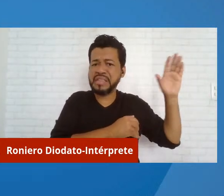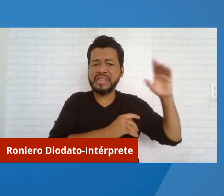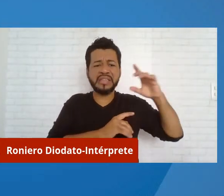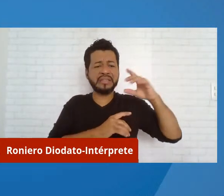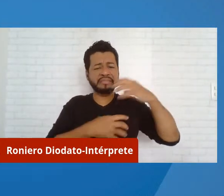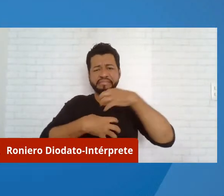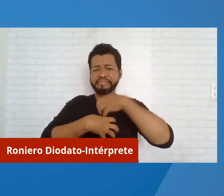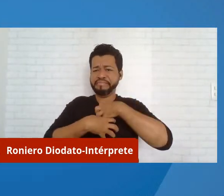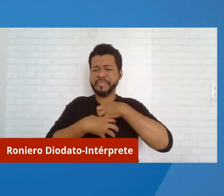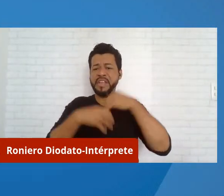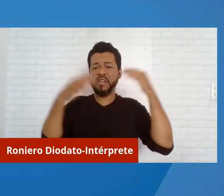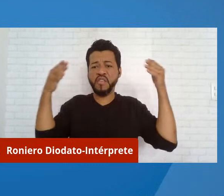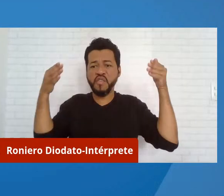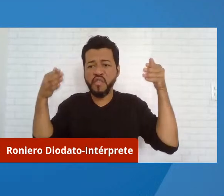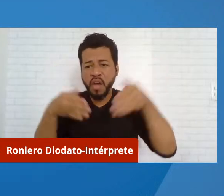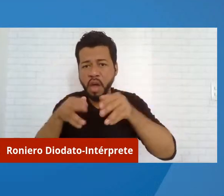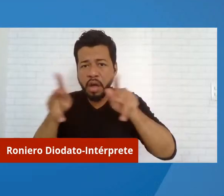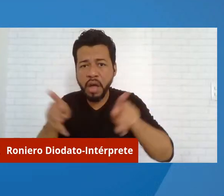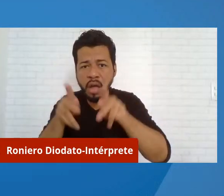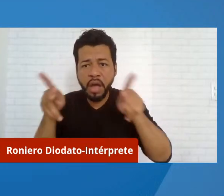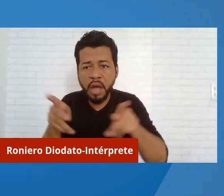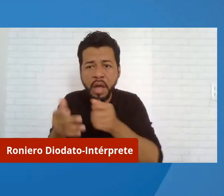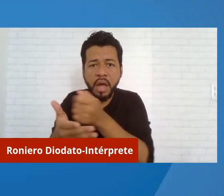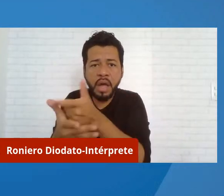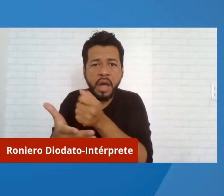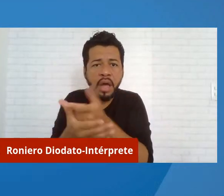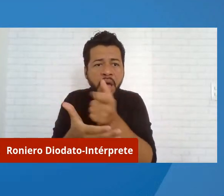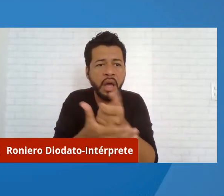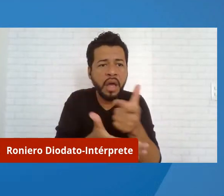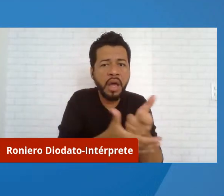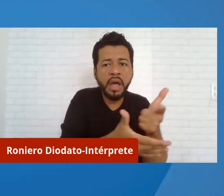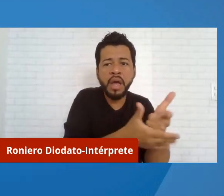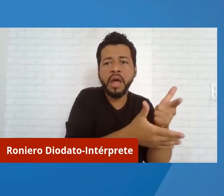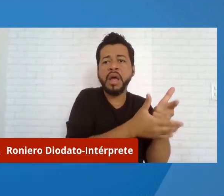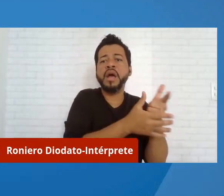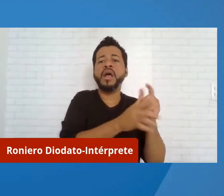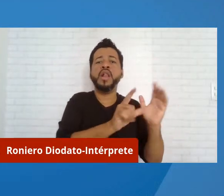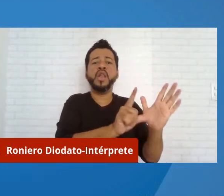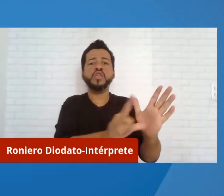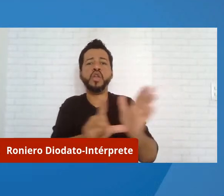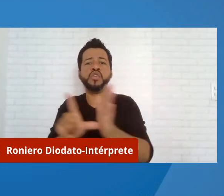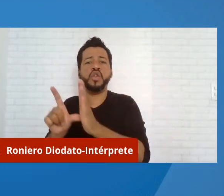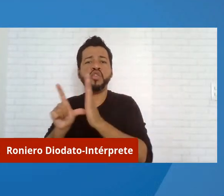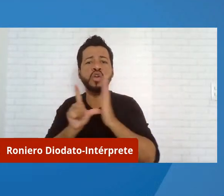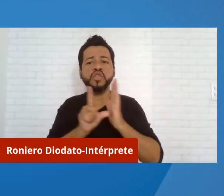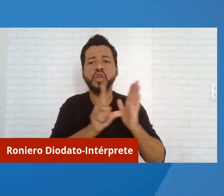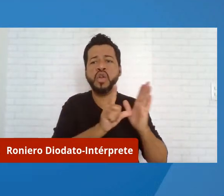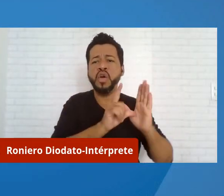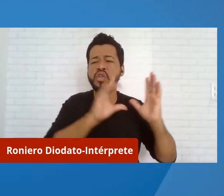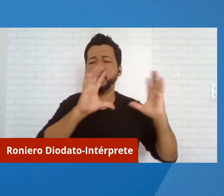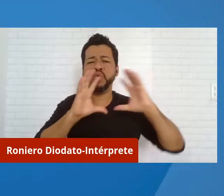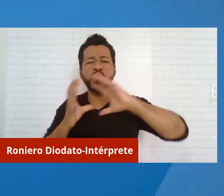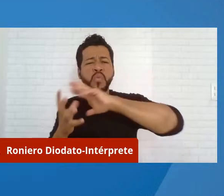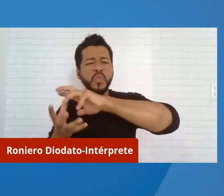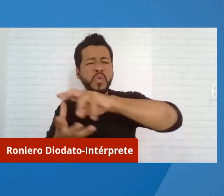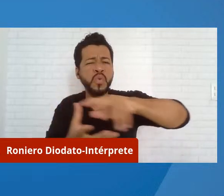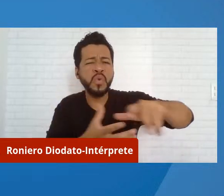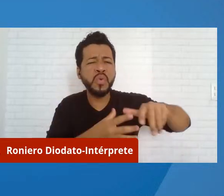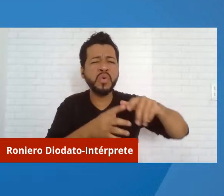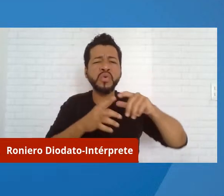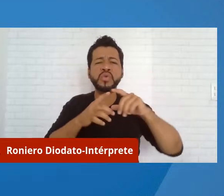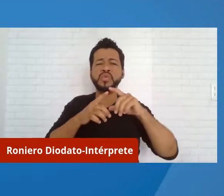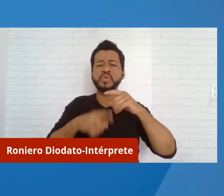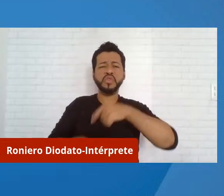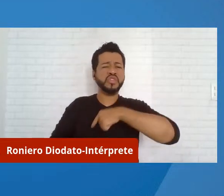se articula com os consumidores, circuito de consumidores do mundo todo, da Califórnia, do Japão, da Bélgica, não